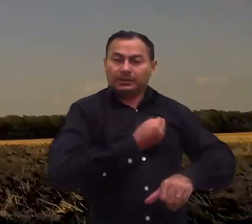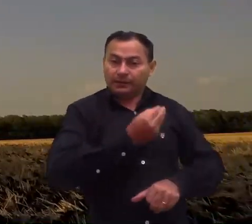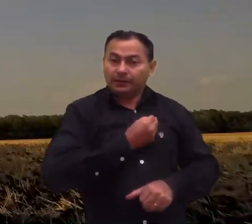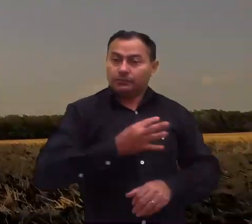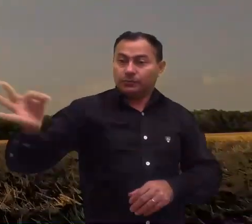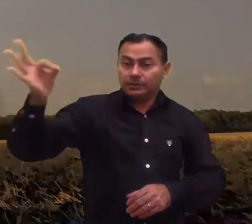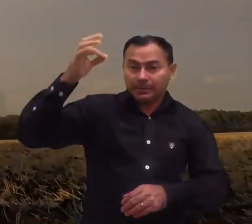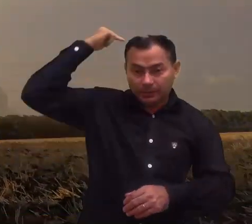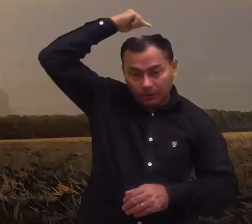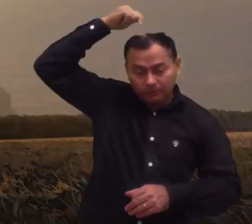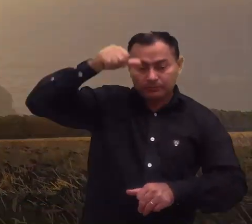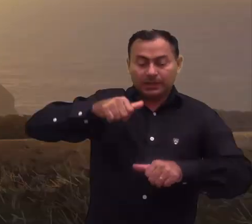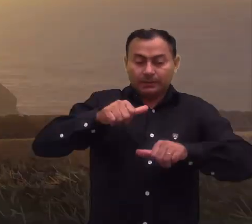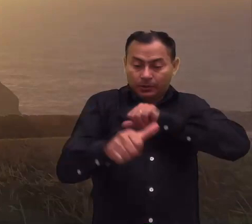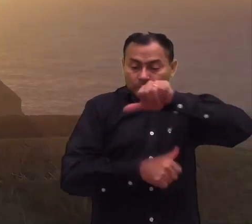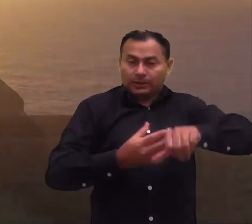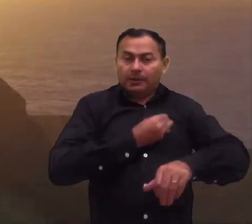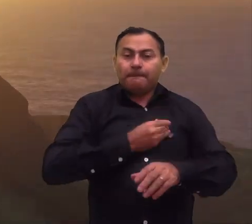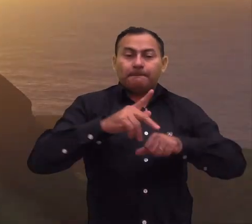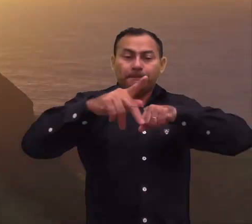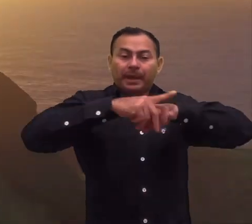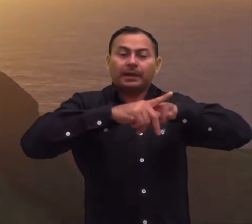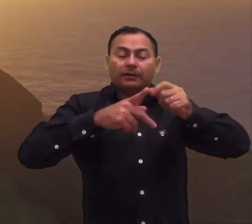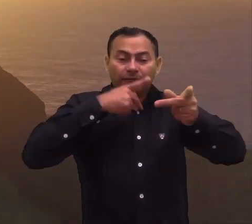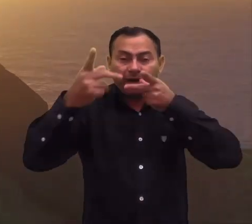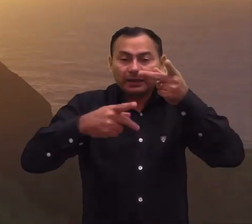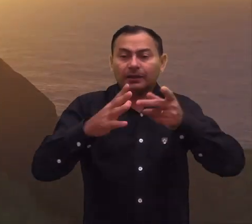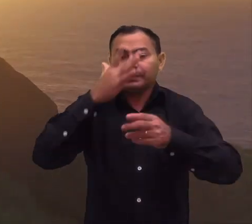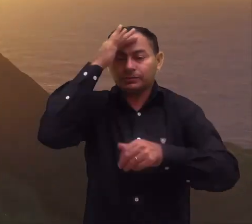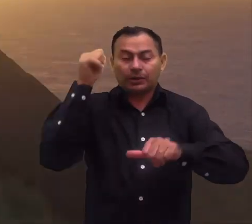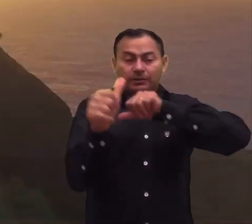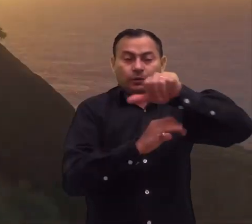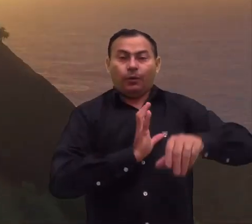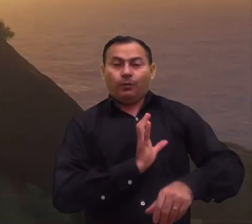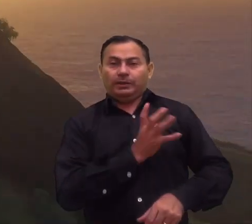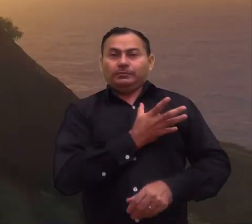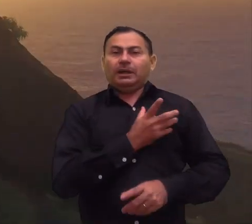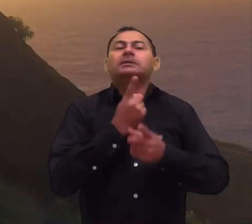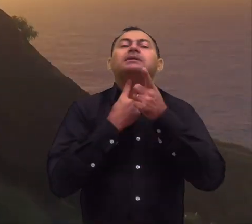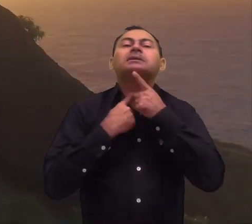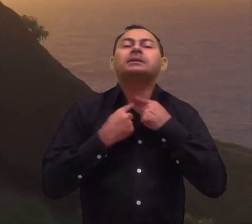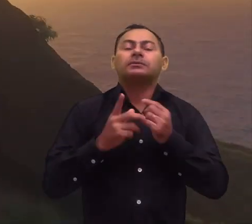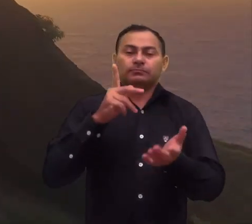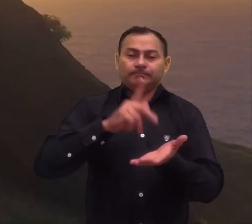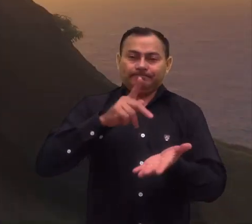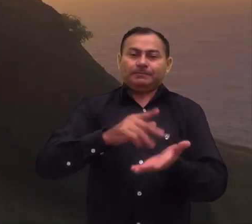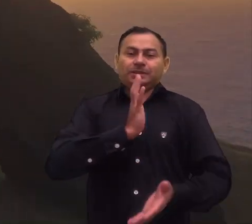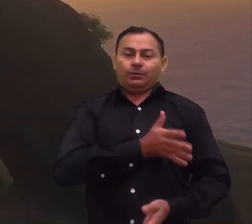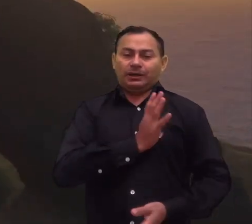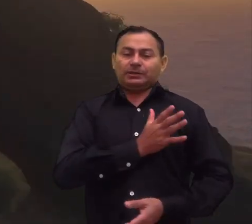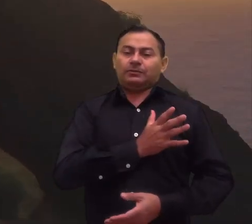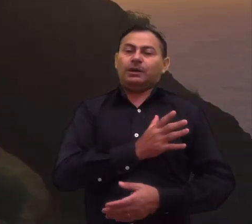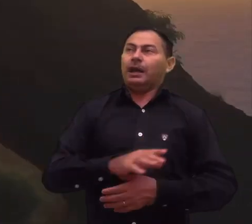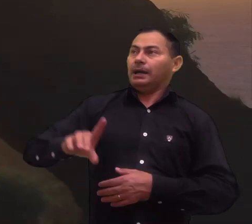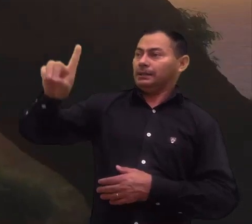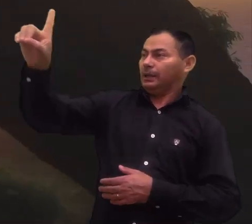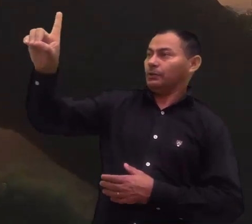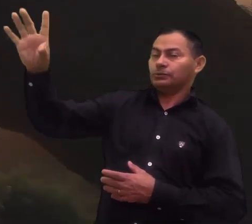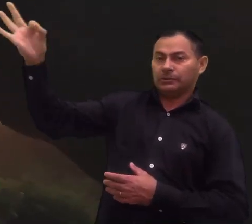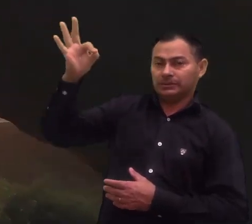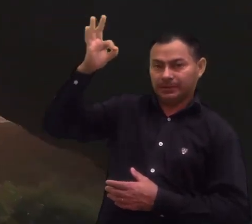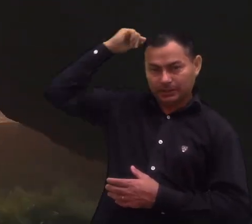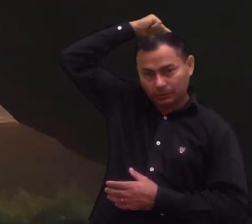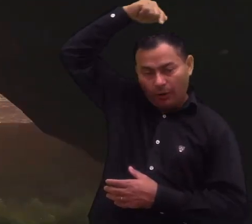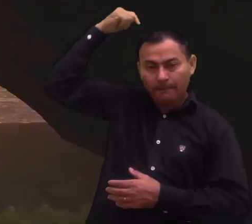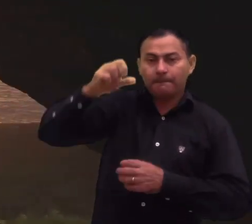e o nascimento espiritual. E depois do nascimento, Pedro exorta os recém-nascidos a desejarem de coração o